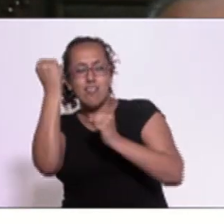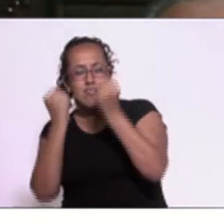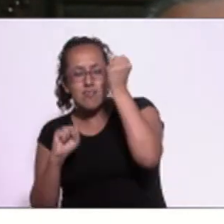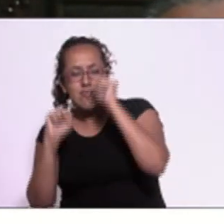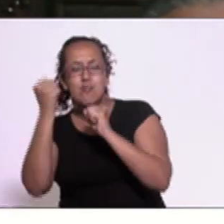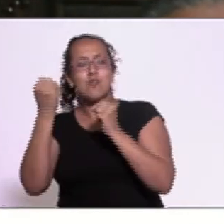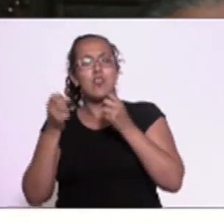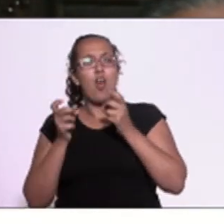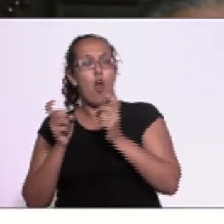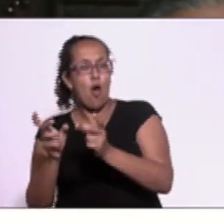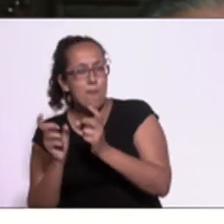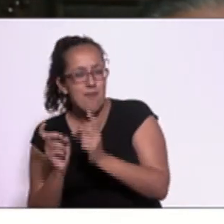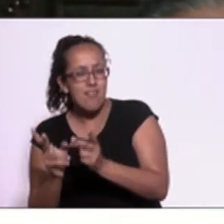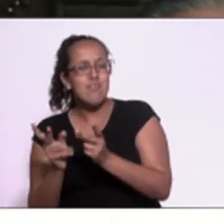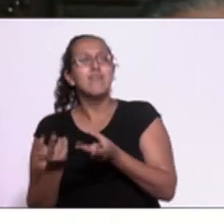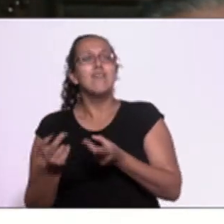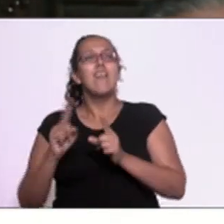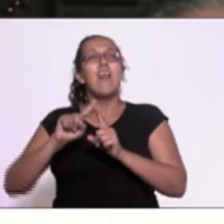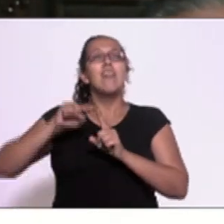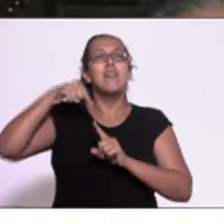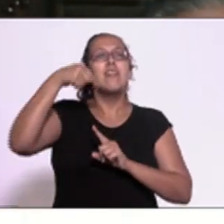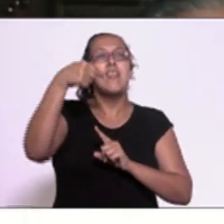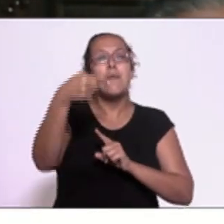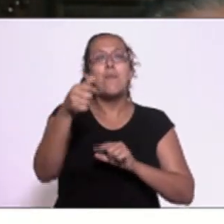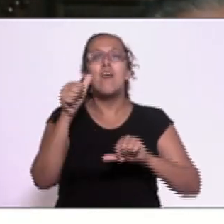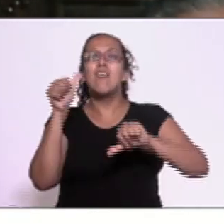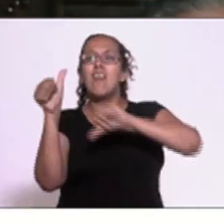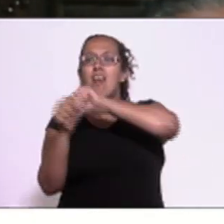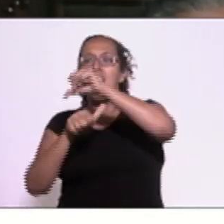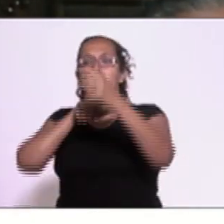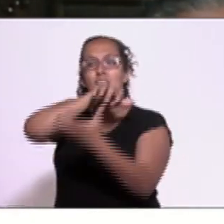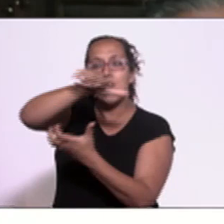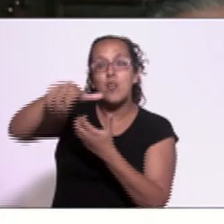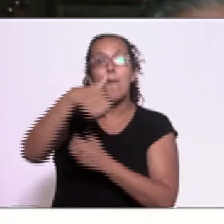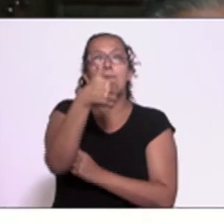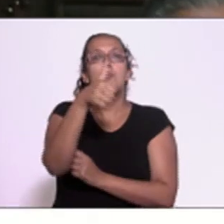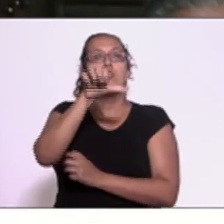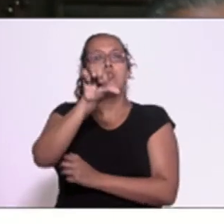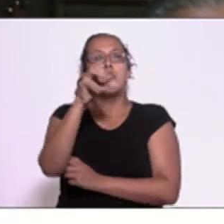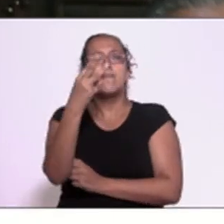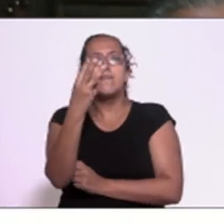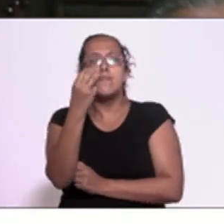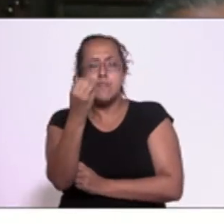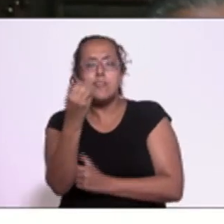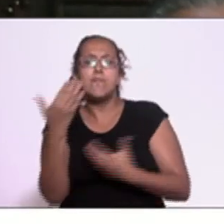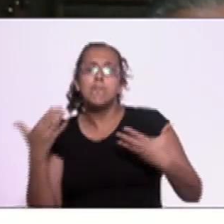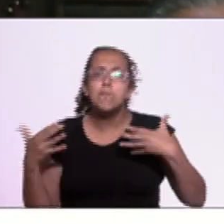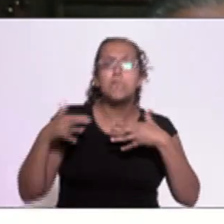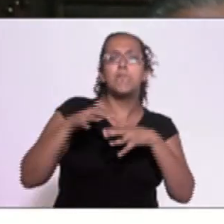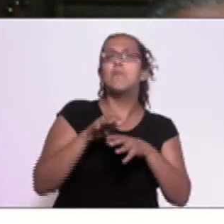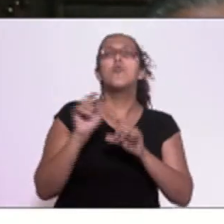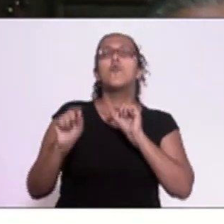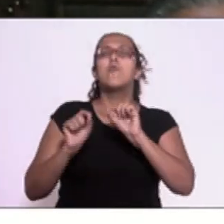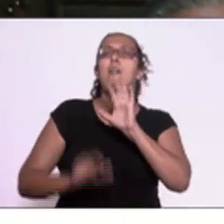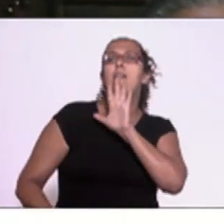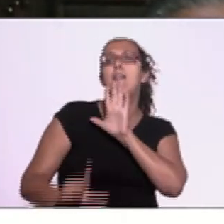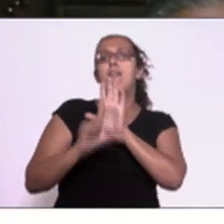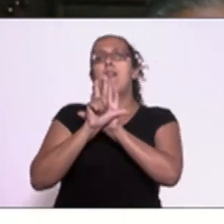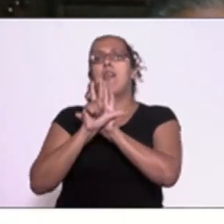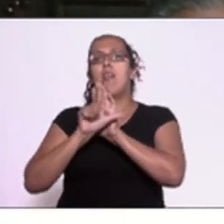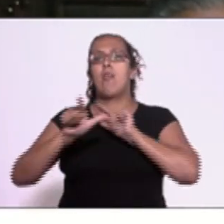primeiro governo após a Revolução de 30, promoveu a introdução da legislação social e